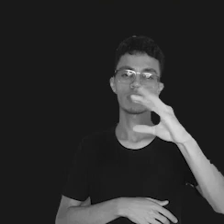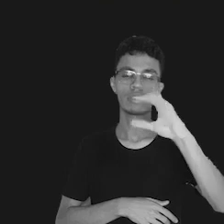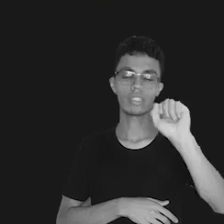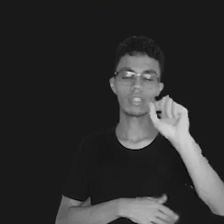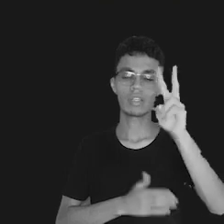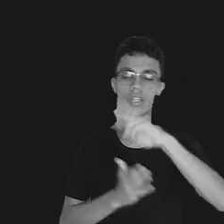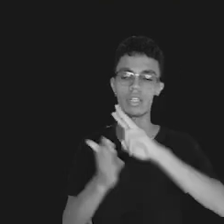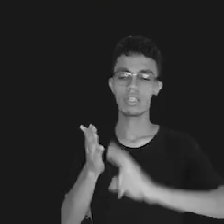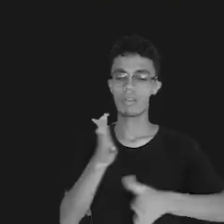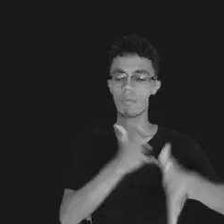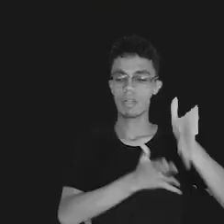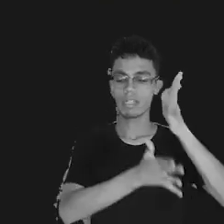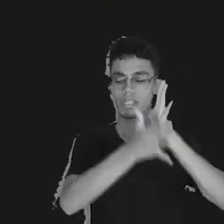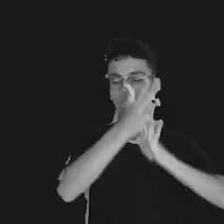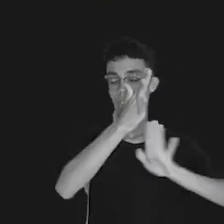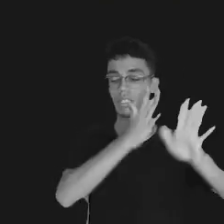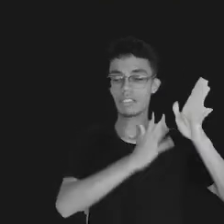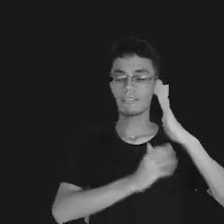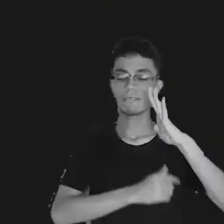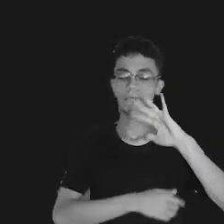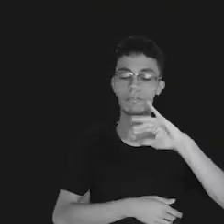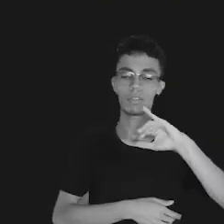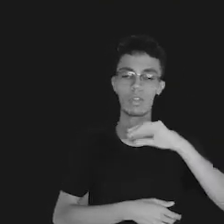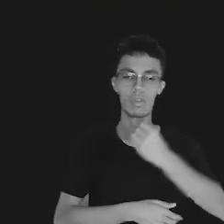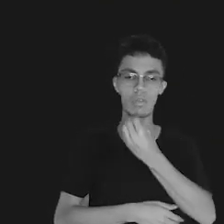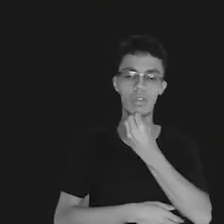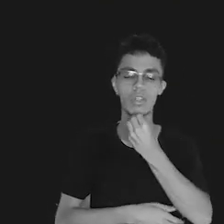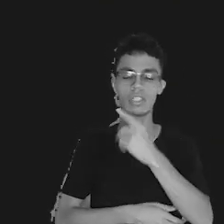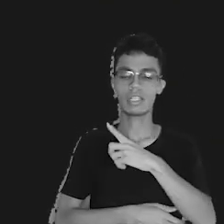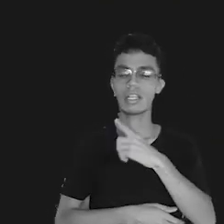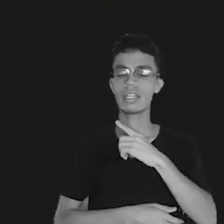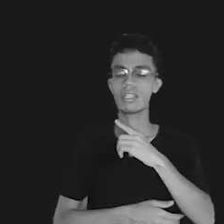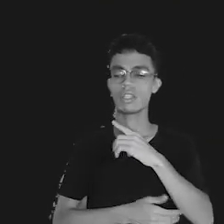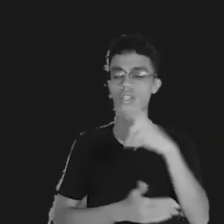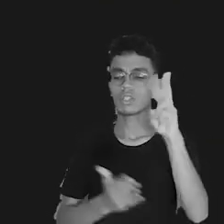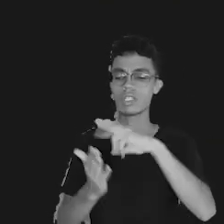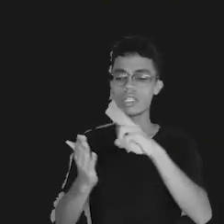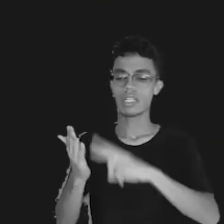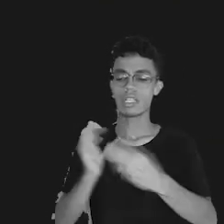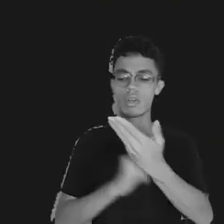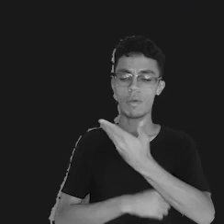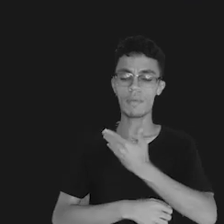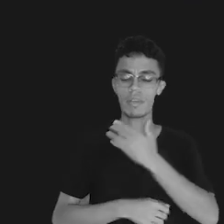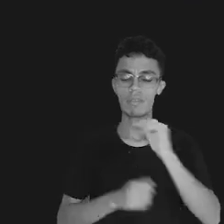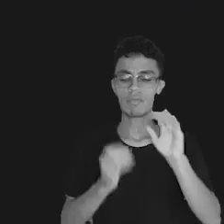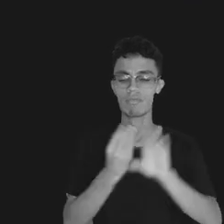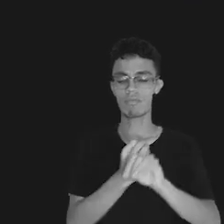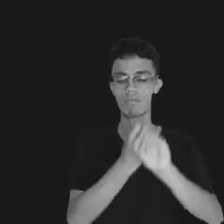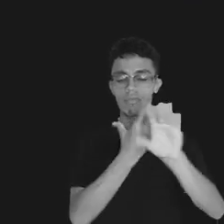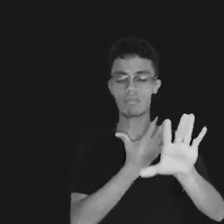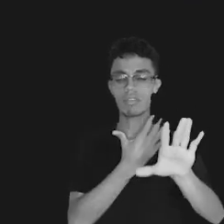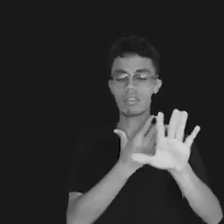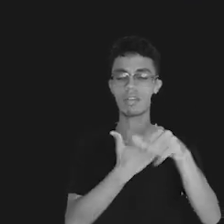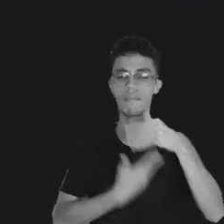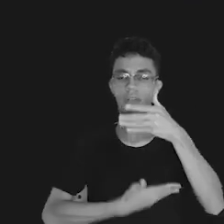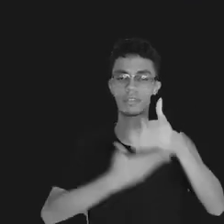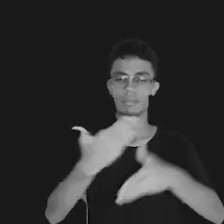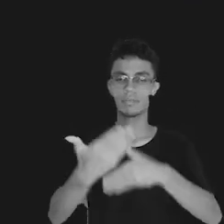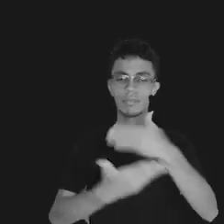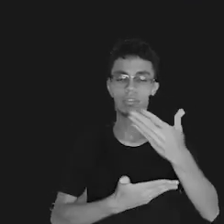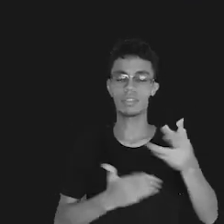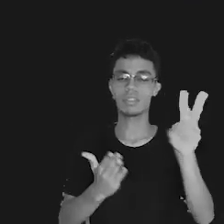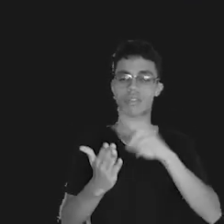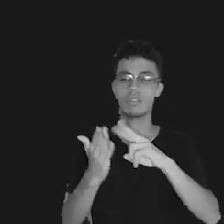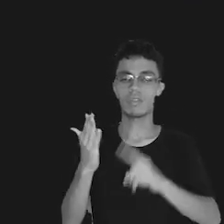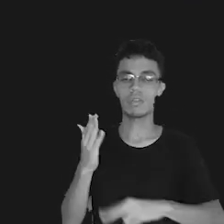alta. E aí a gente tem essa oportunidade de ler com colegas à distância, de compartilhar essas conversas como a gente está tendo agora, depois da